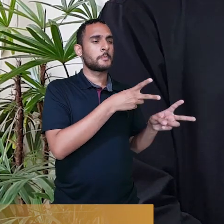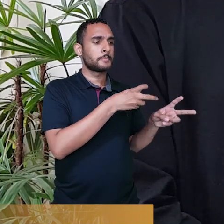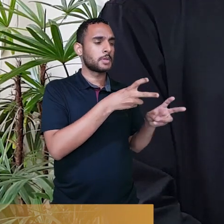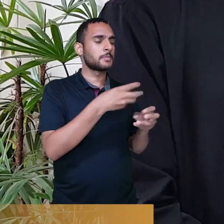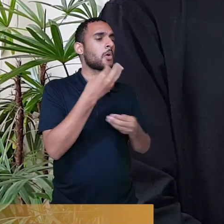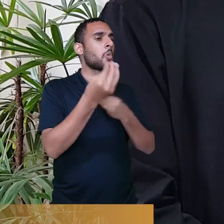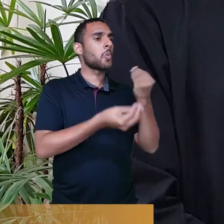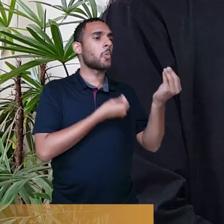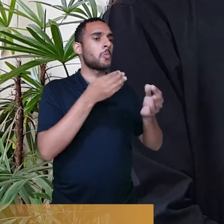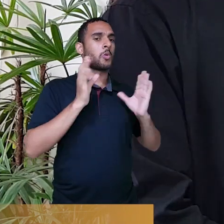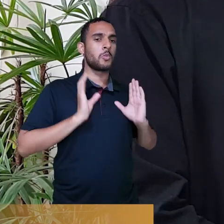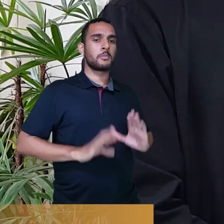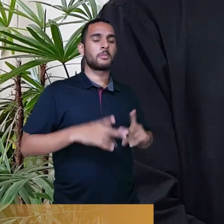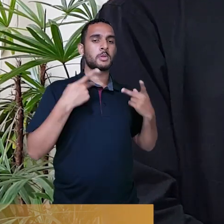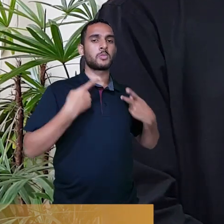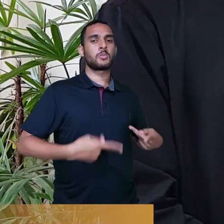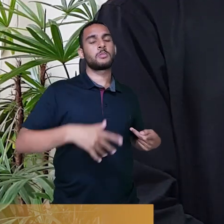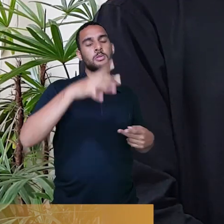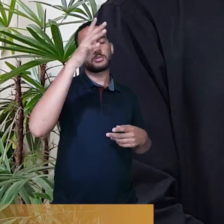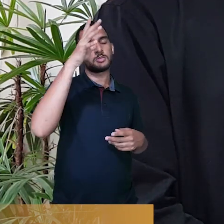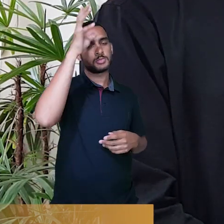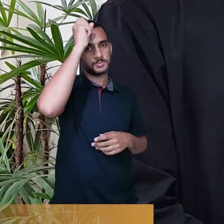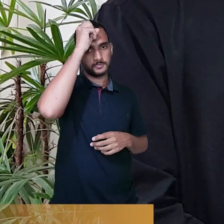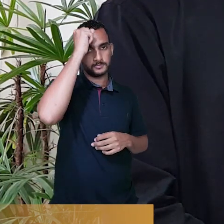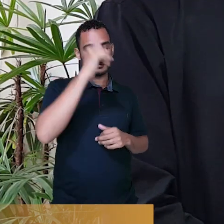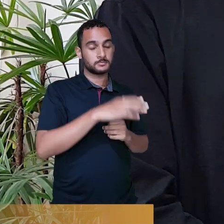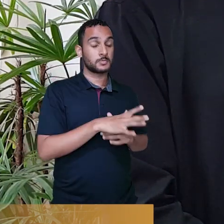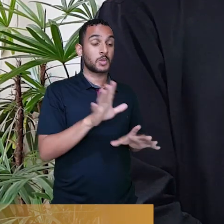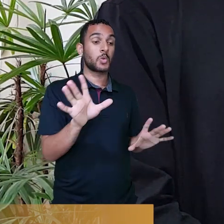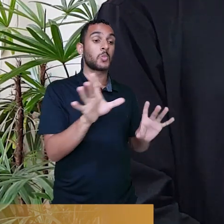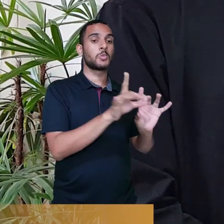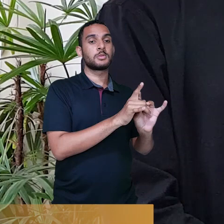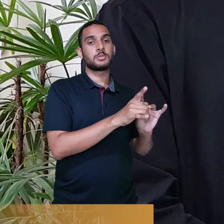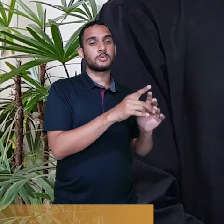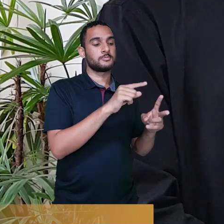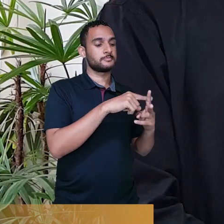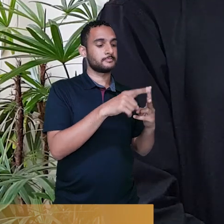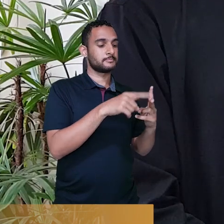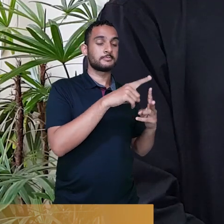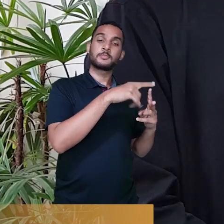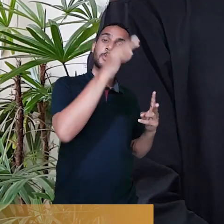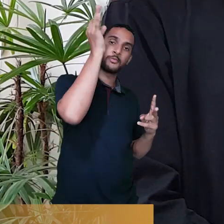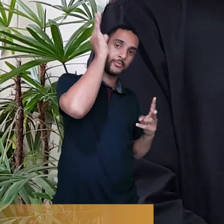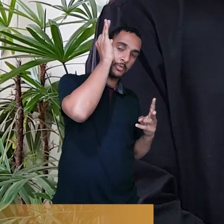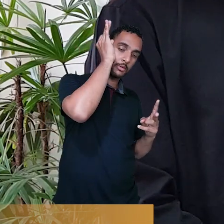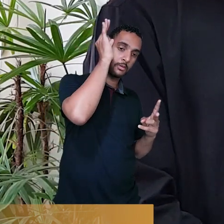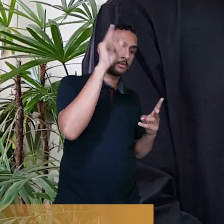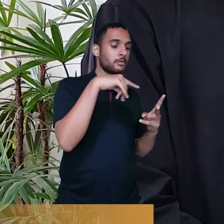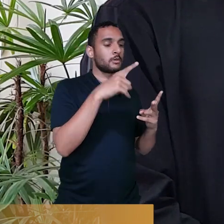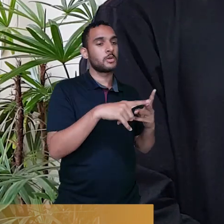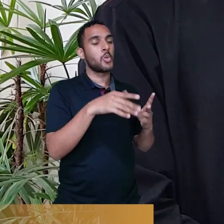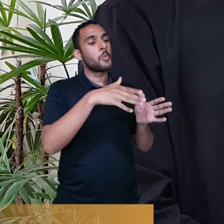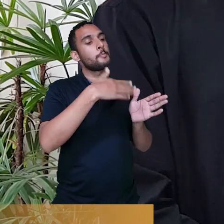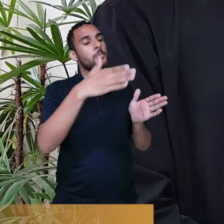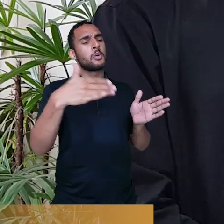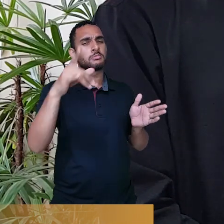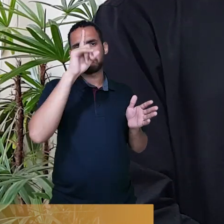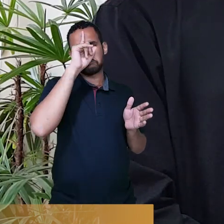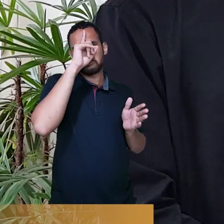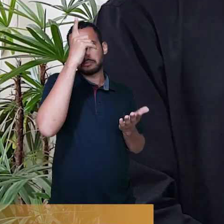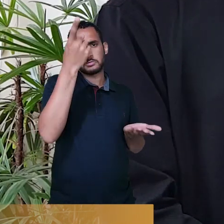analisando o comportamento humano de aprendizado se uniu essas duas coisas o café com o